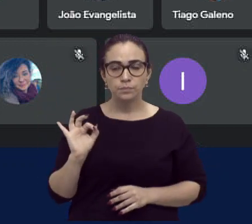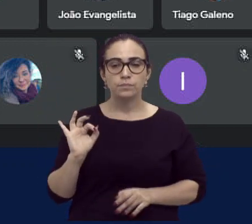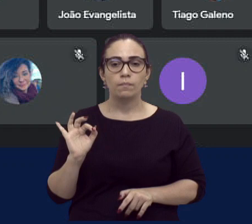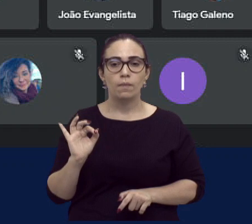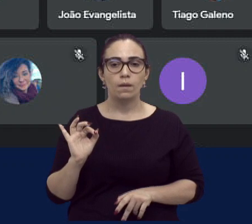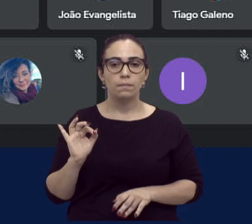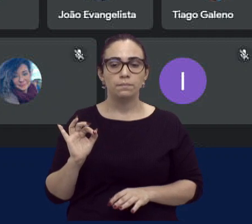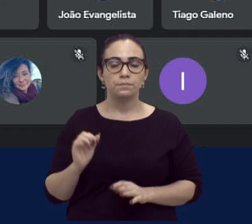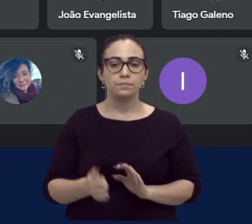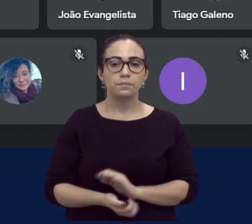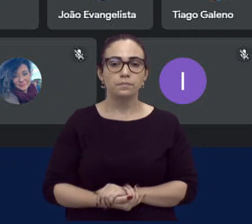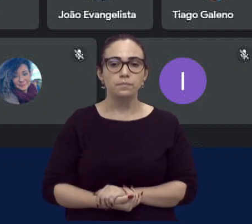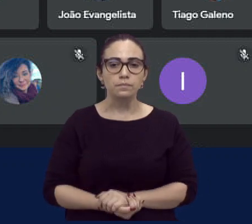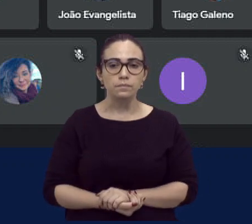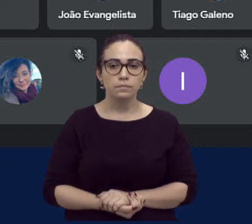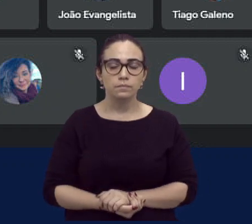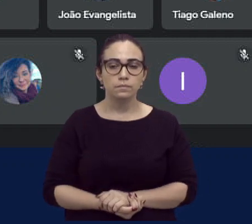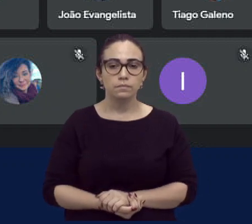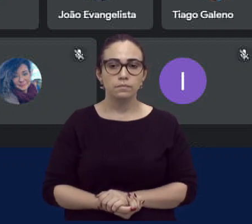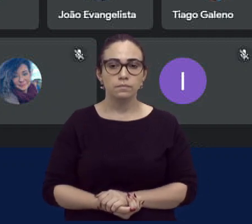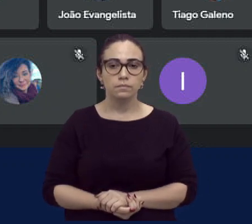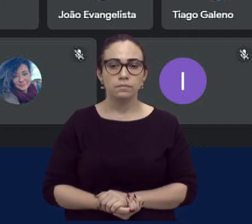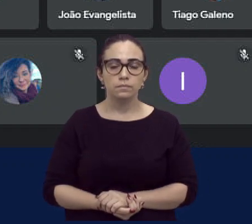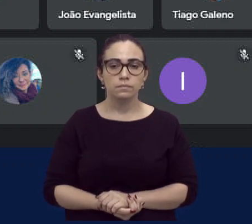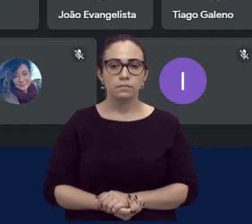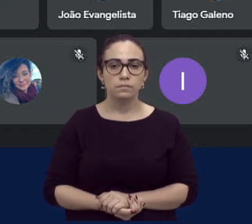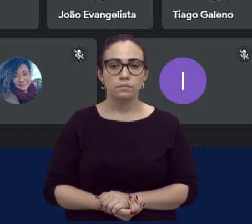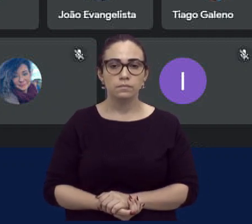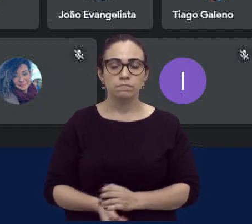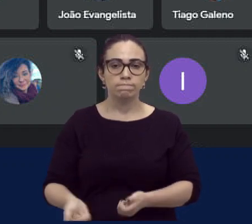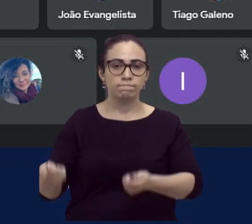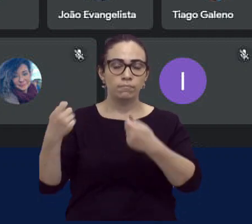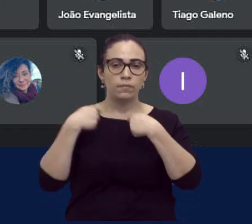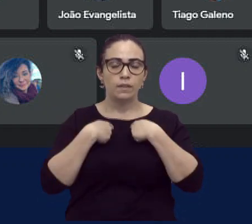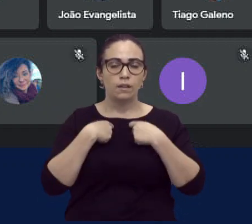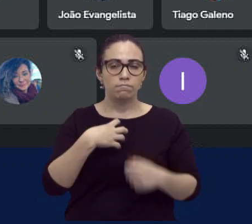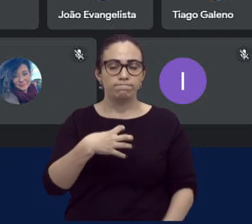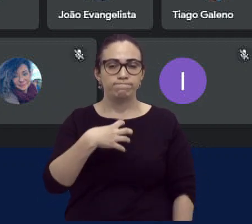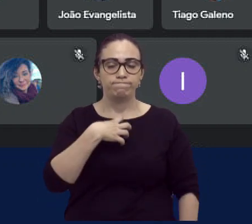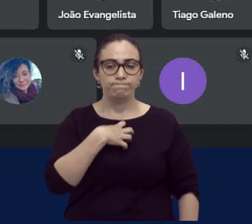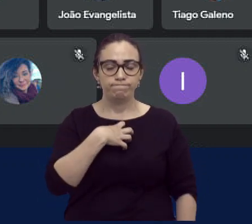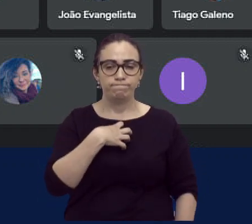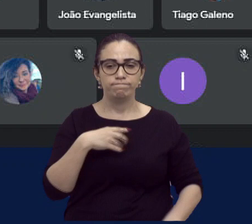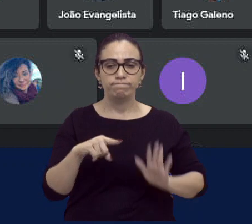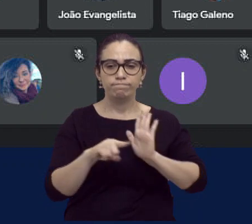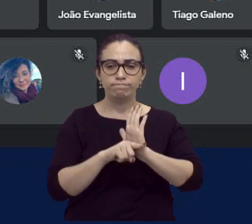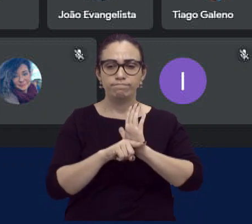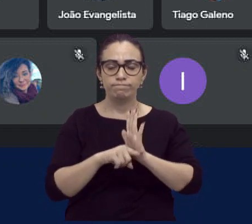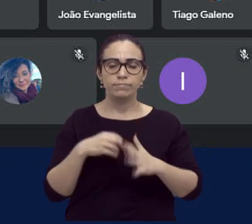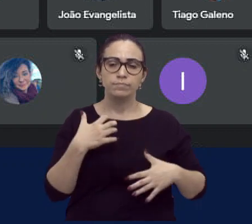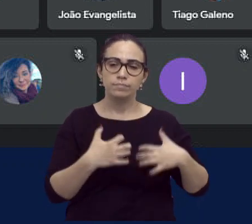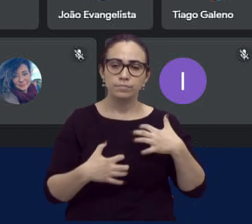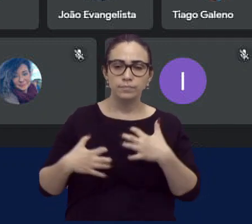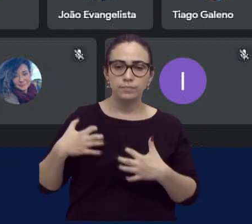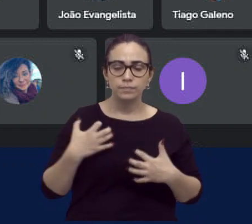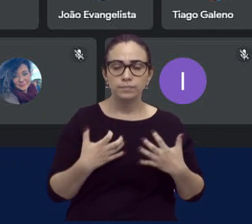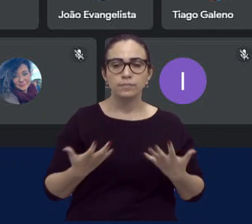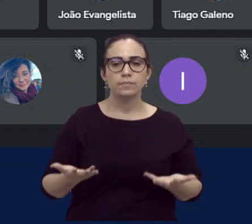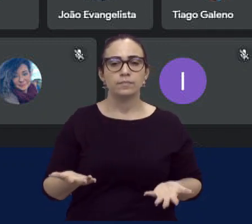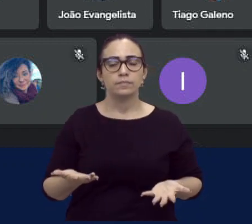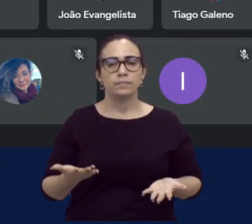Aquele acontecimento lhe causou um sentimento. Você se sentiu inquieta, você se